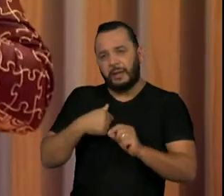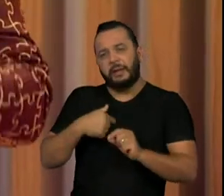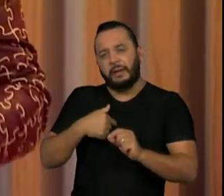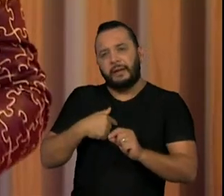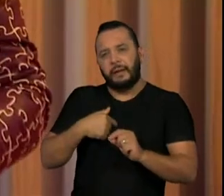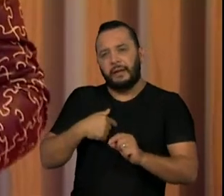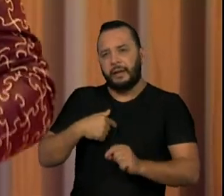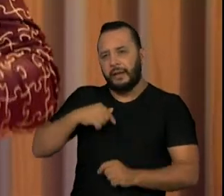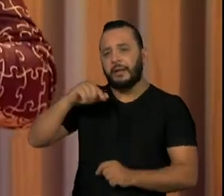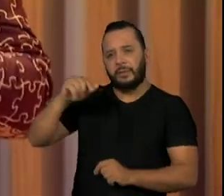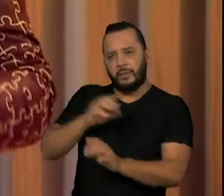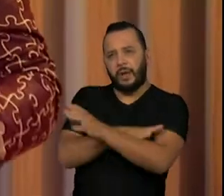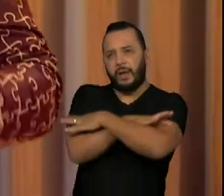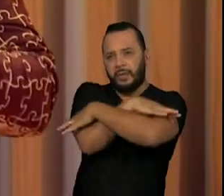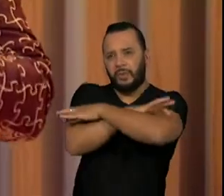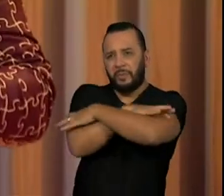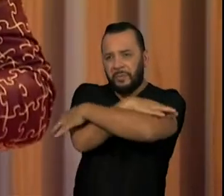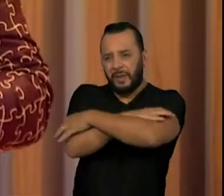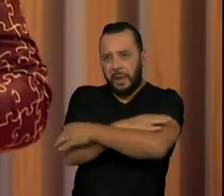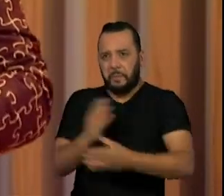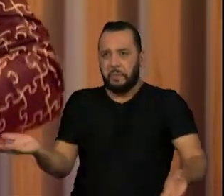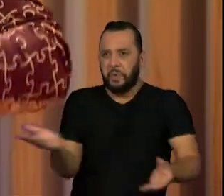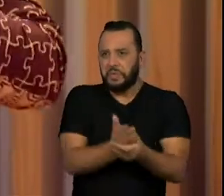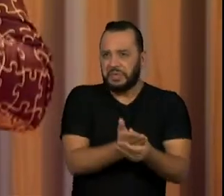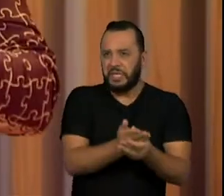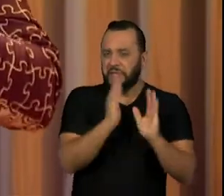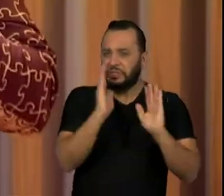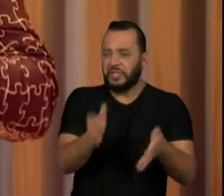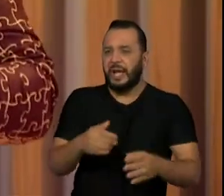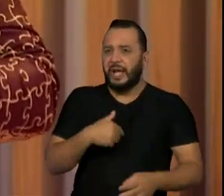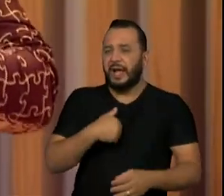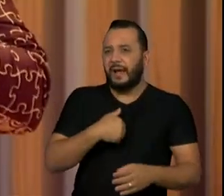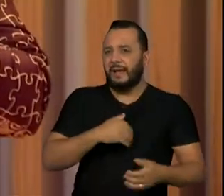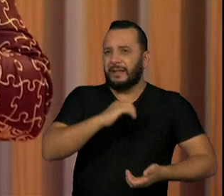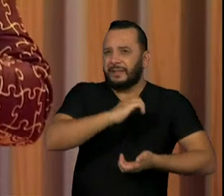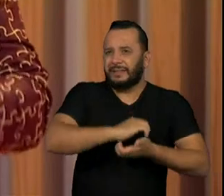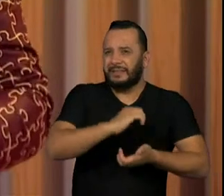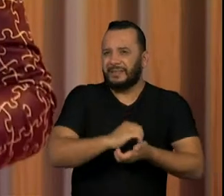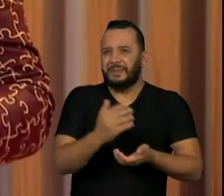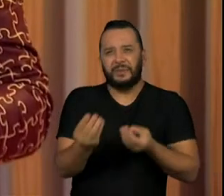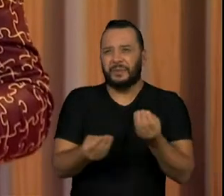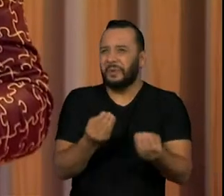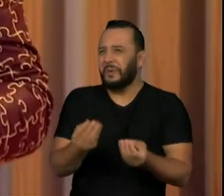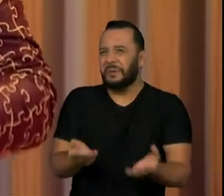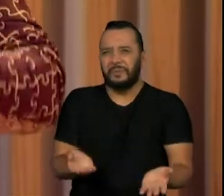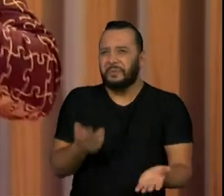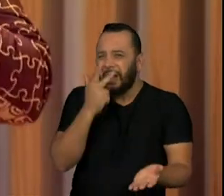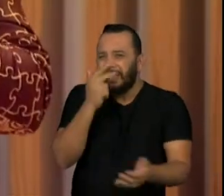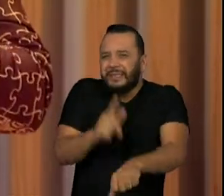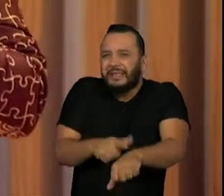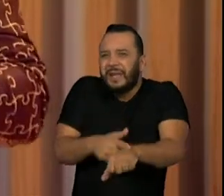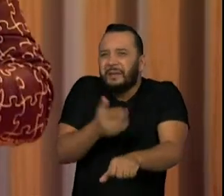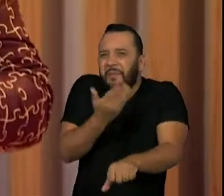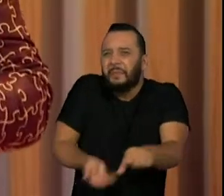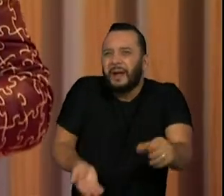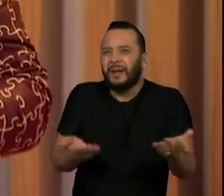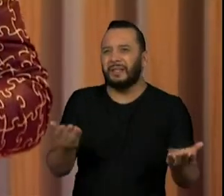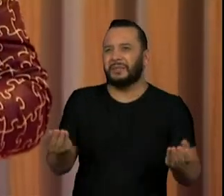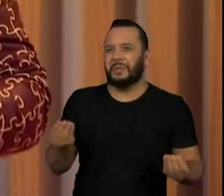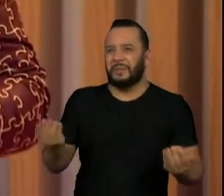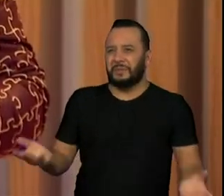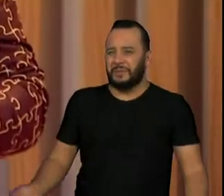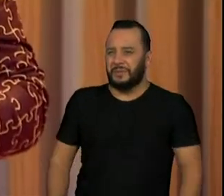ao Supremo Tribunal Federal. Isso é desperdício de erário, não é? Quer dizer, então, nós